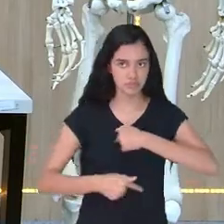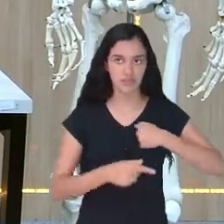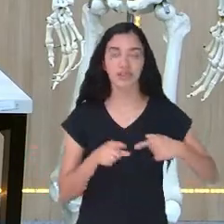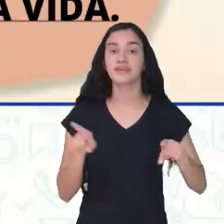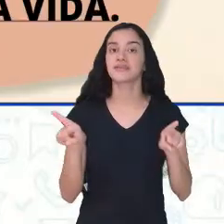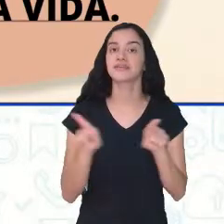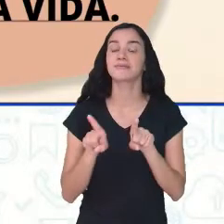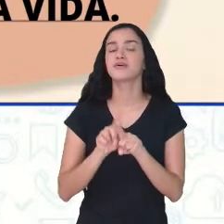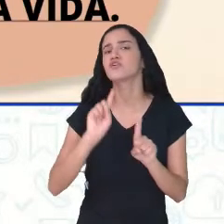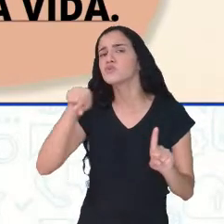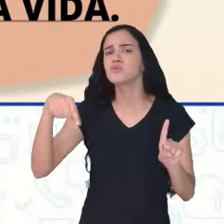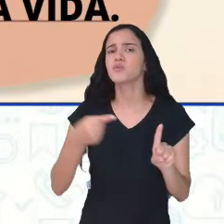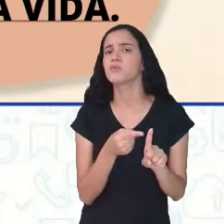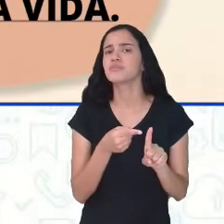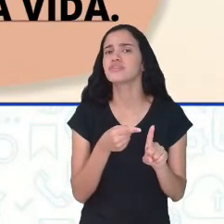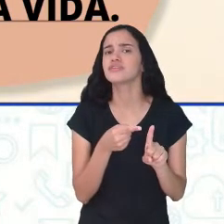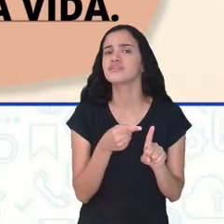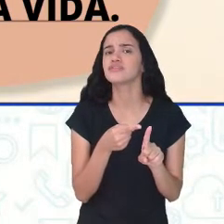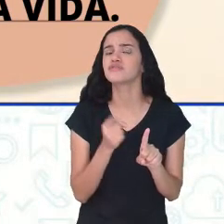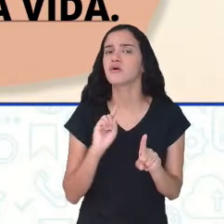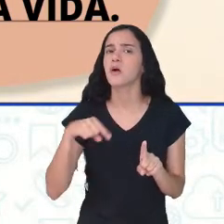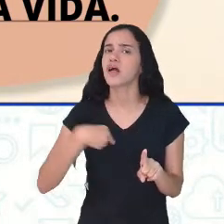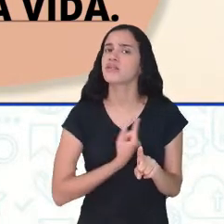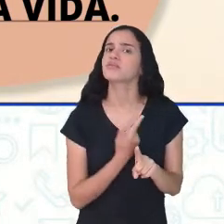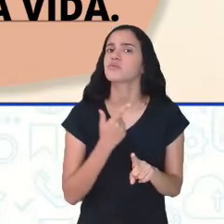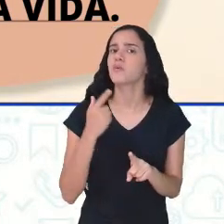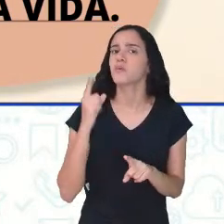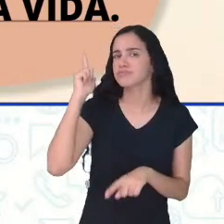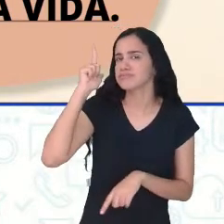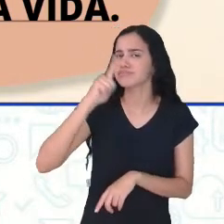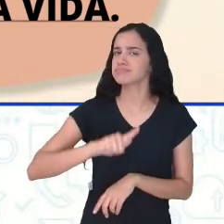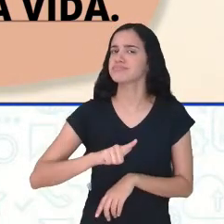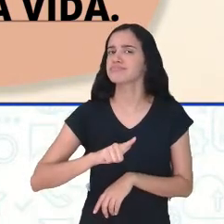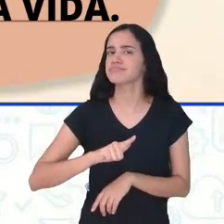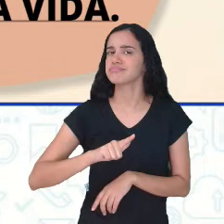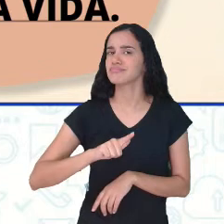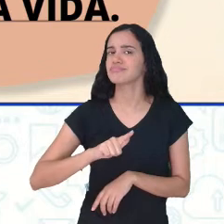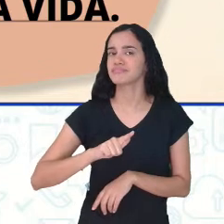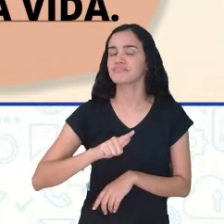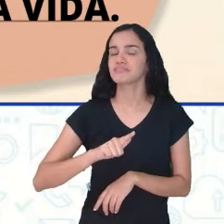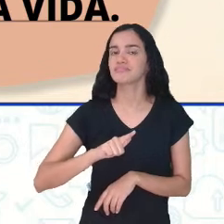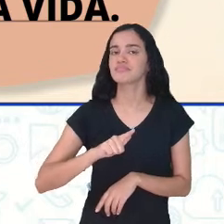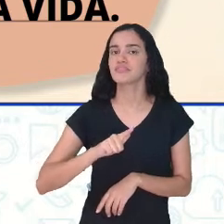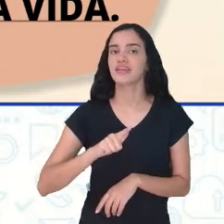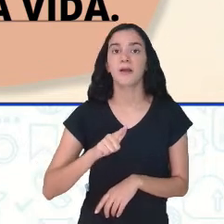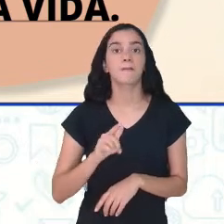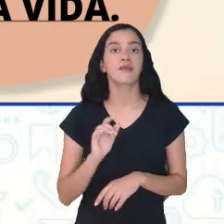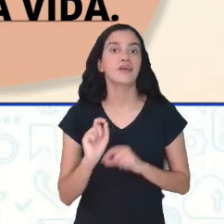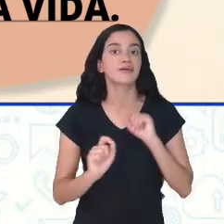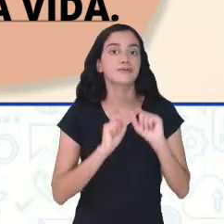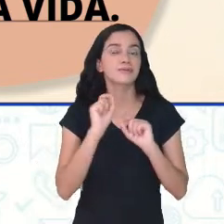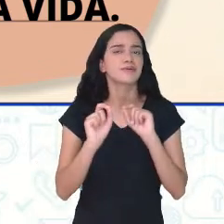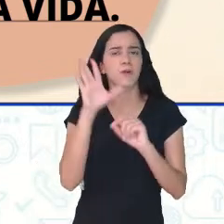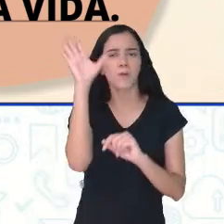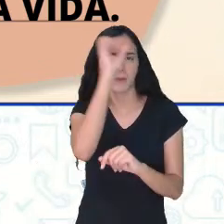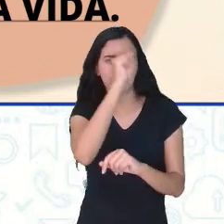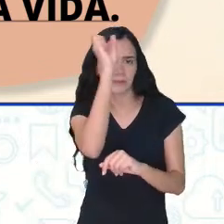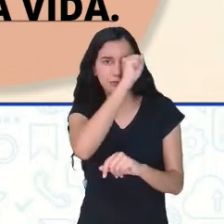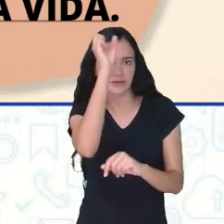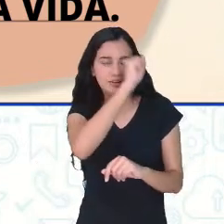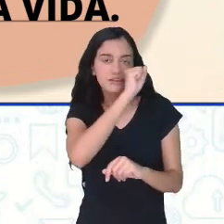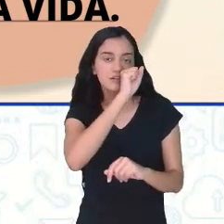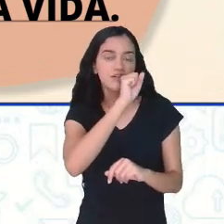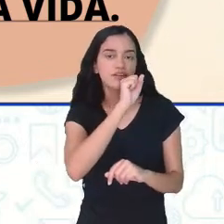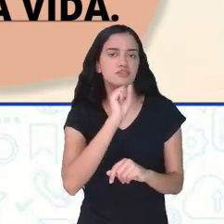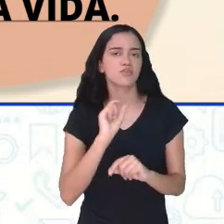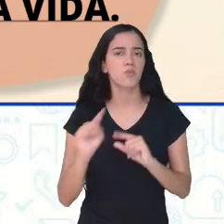ver na questão dos objetivos. Será que nós conseguimos? Será que nós conseguimos em relação aí a essa aprendizagem? O que é que